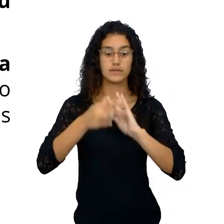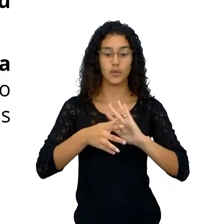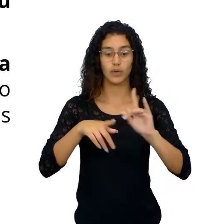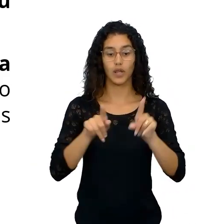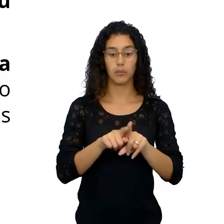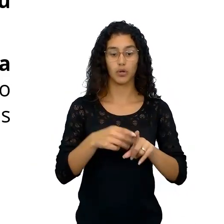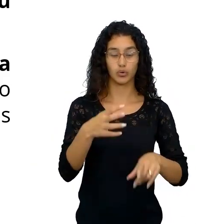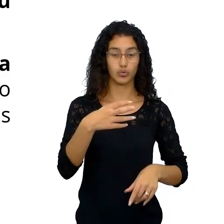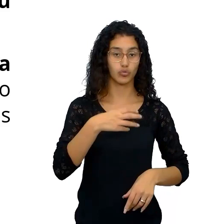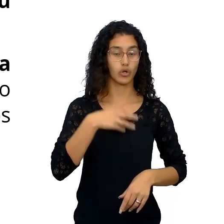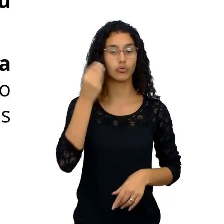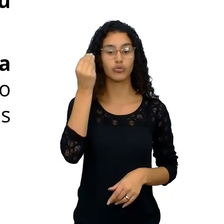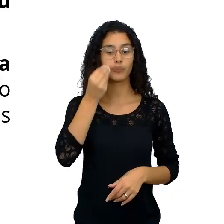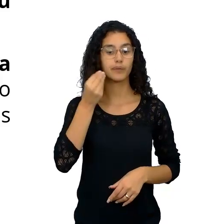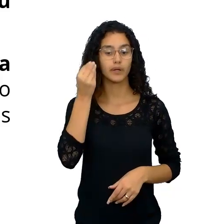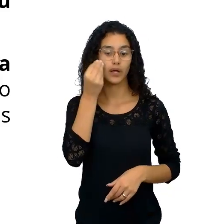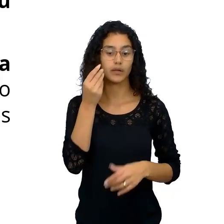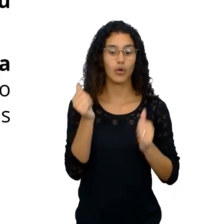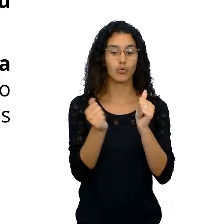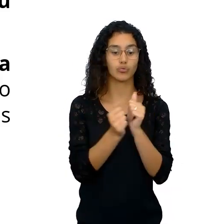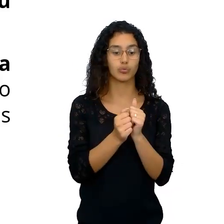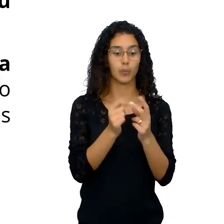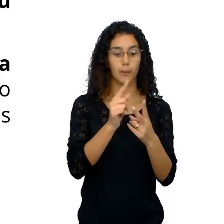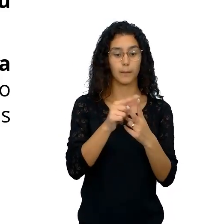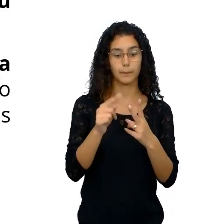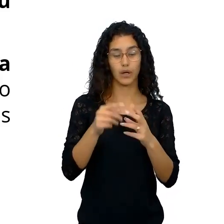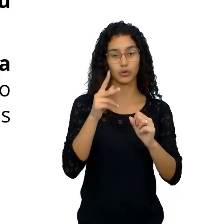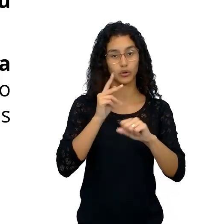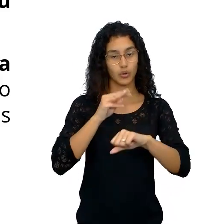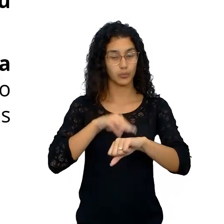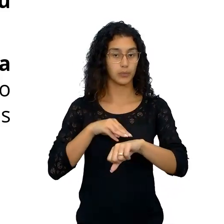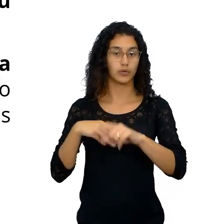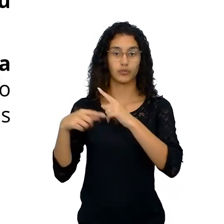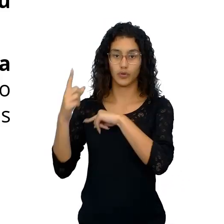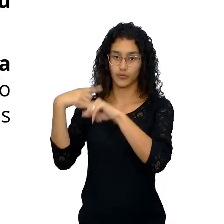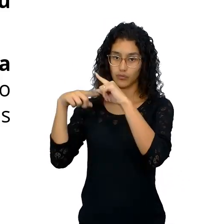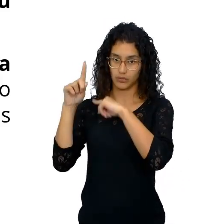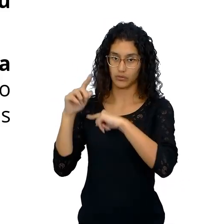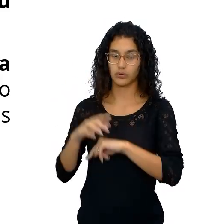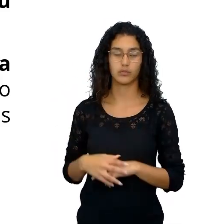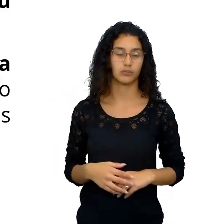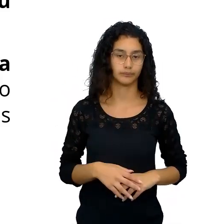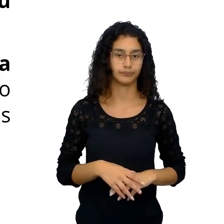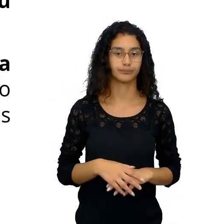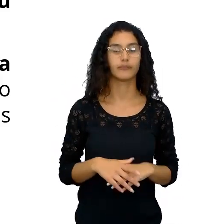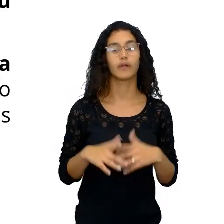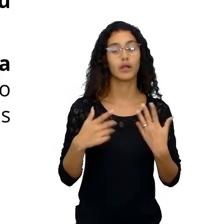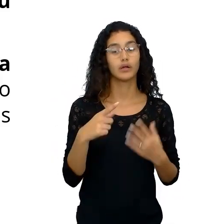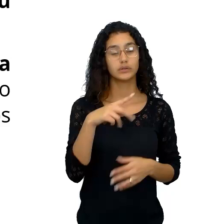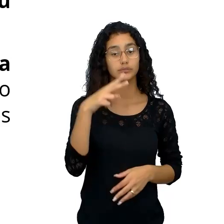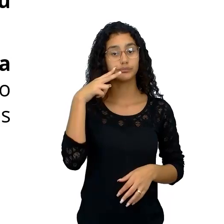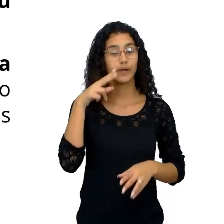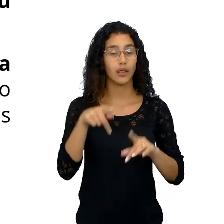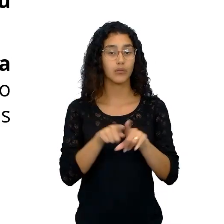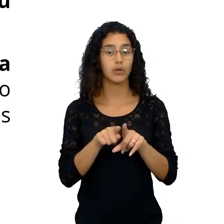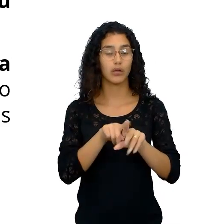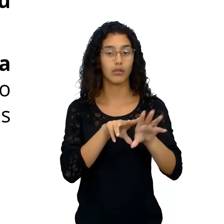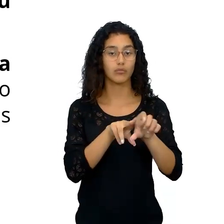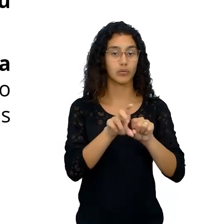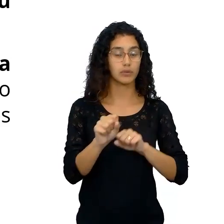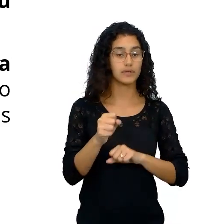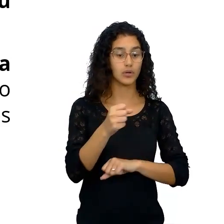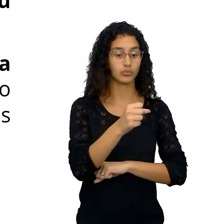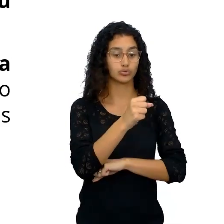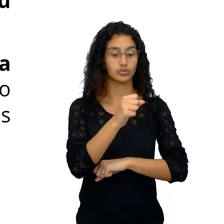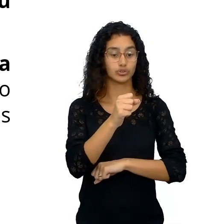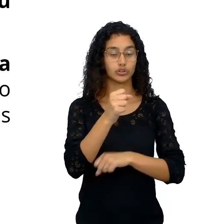e do compartilhamento de experiência com pares nos momentos de desdobramento, tá bem? Então, vocês vão ver que na formação de ano e série